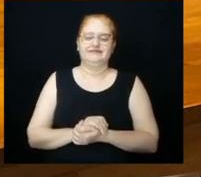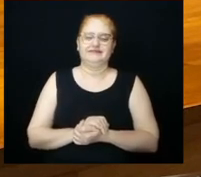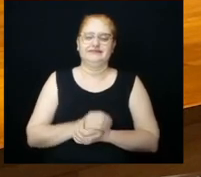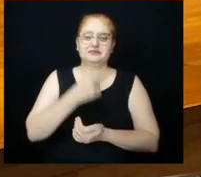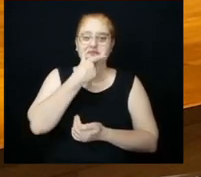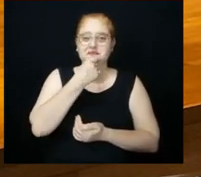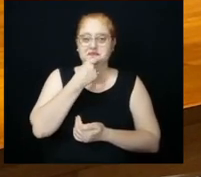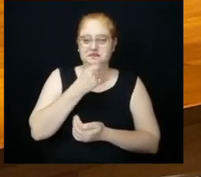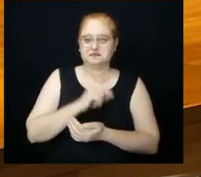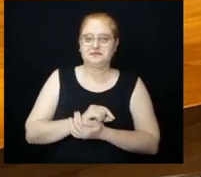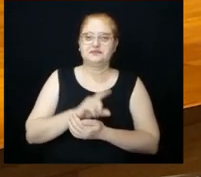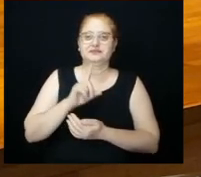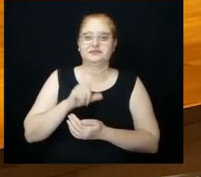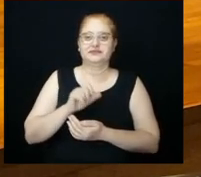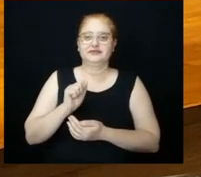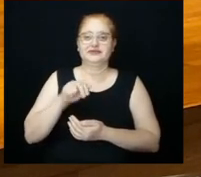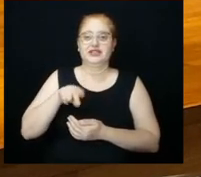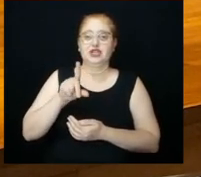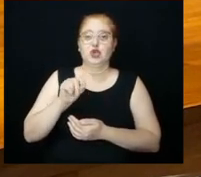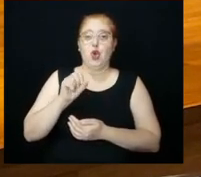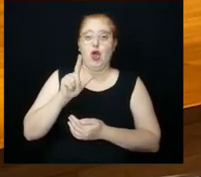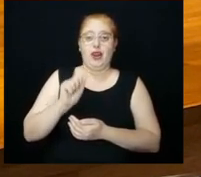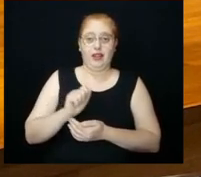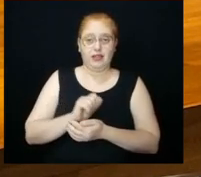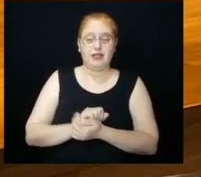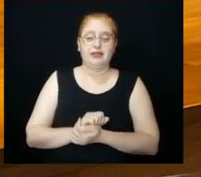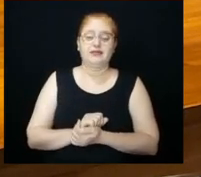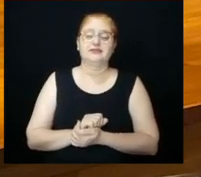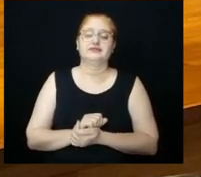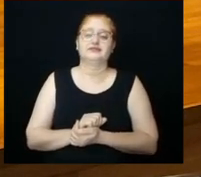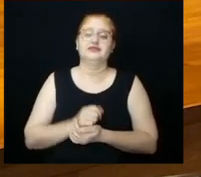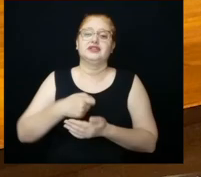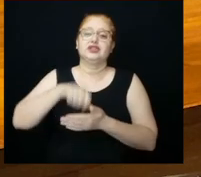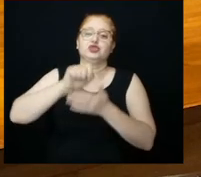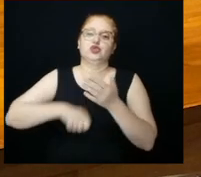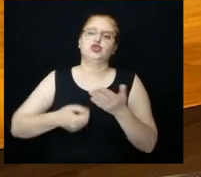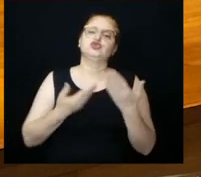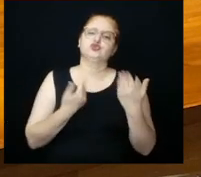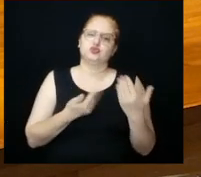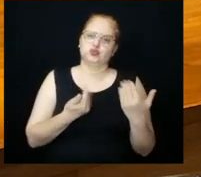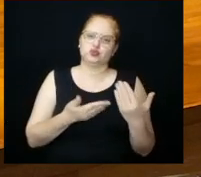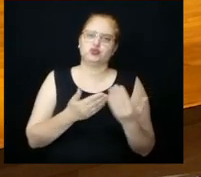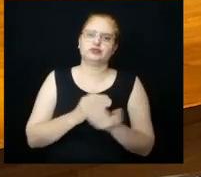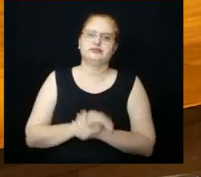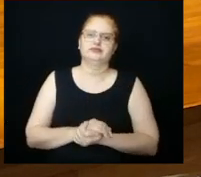O Ondjak é angolano, né? É o autor mais jovem, né?